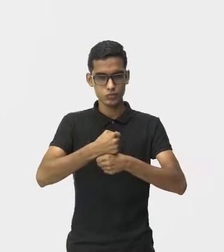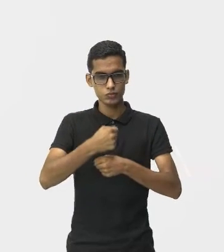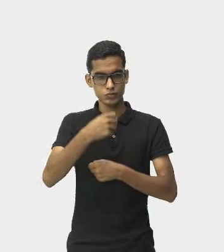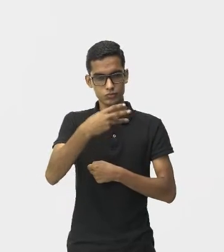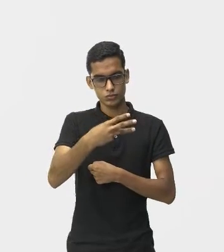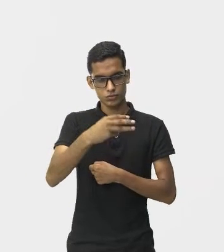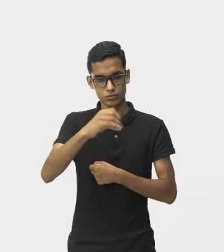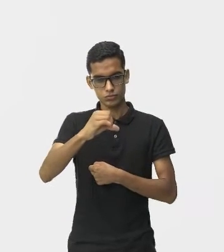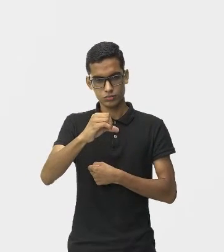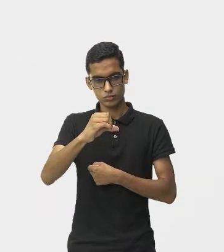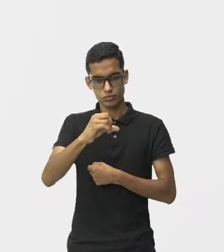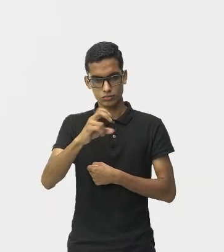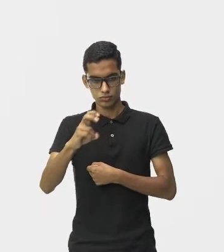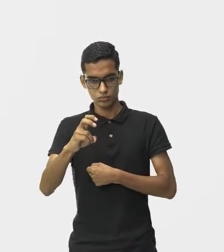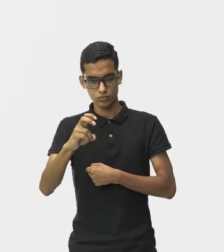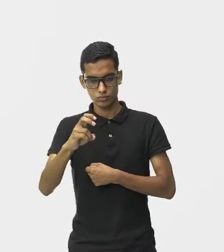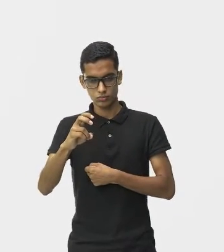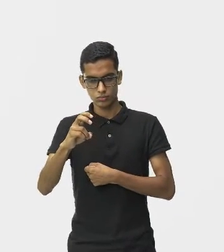395, o imperador